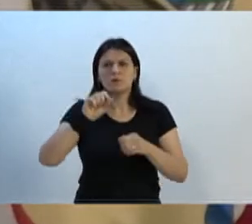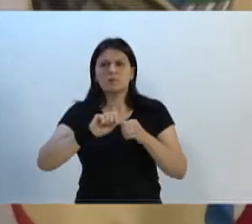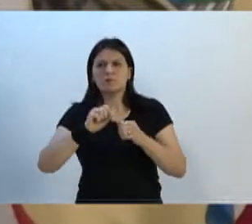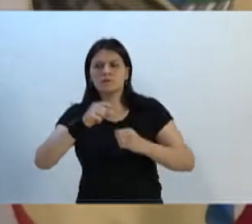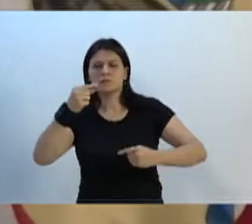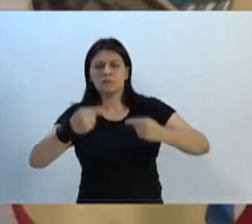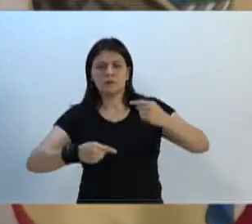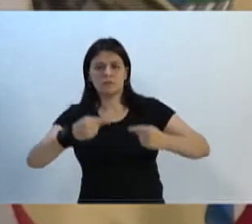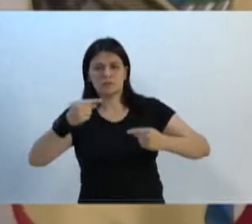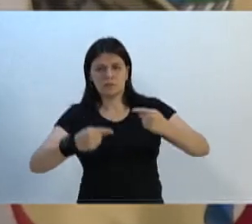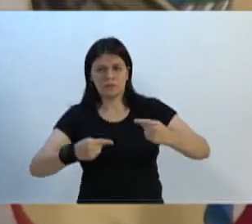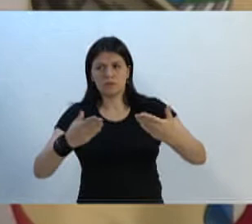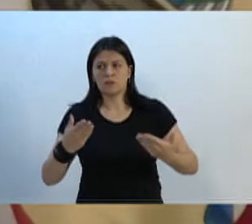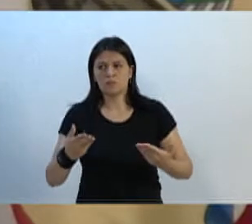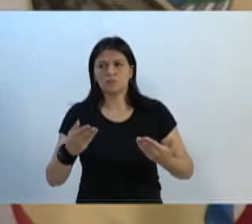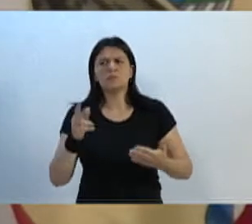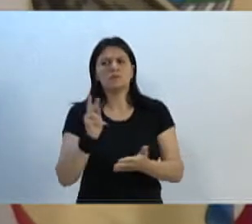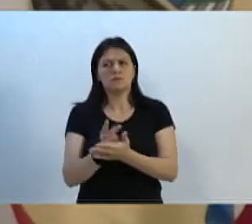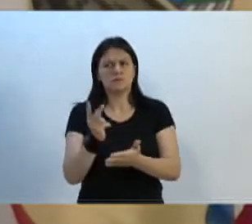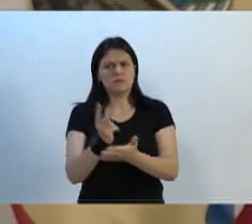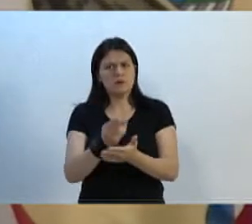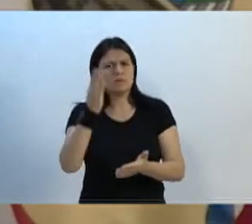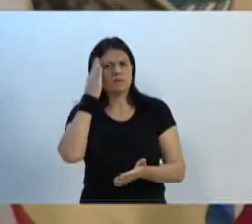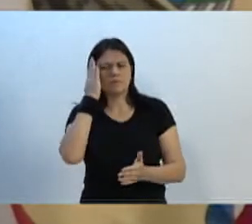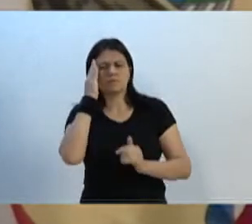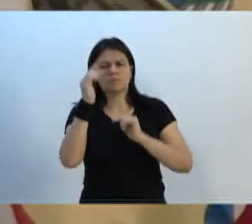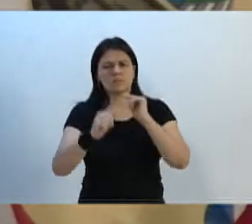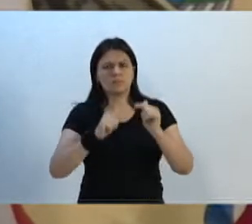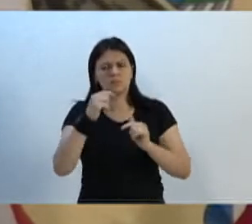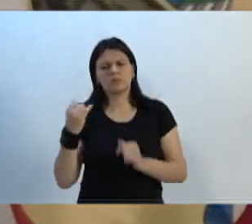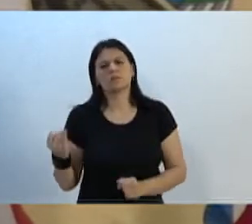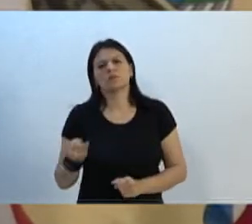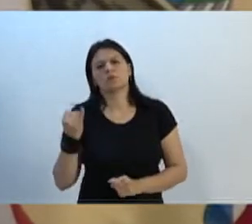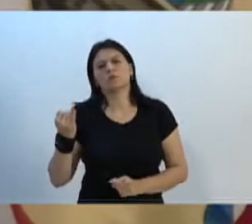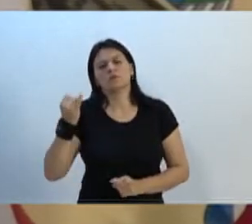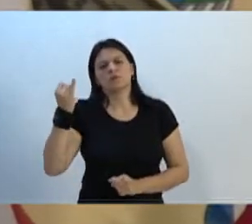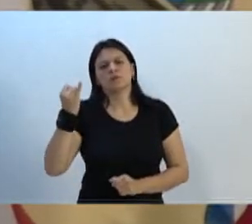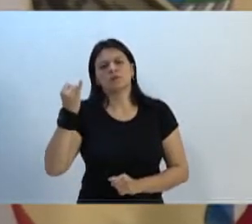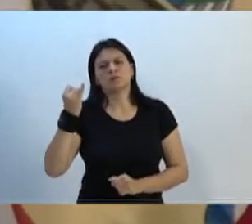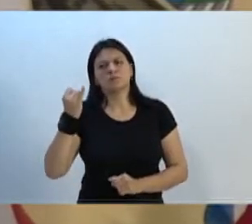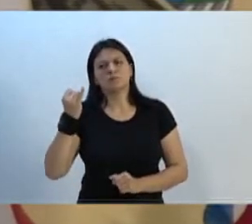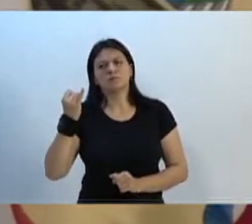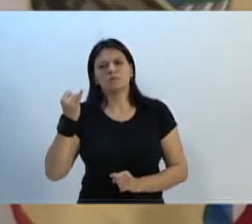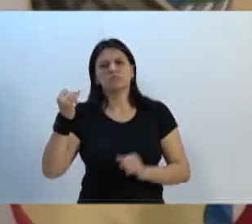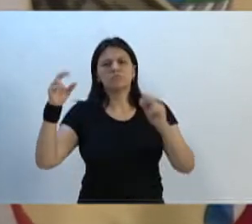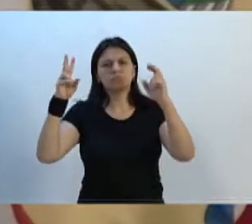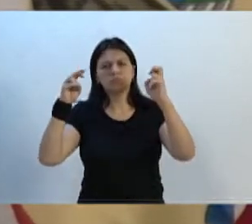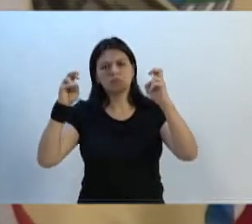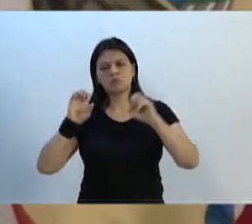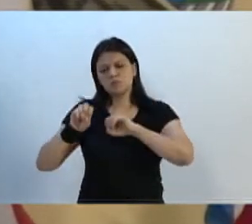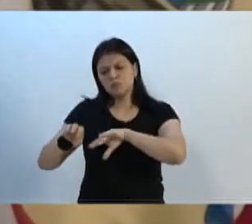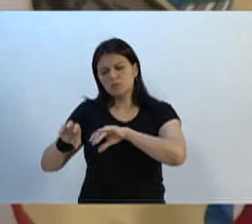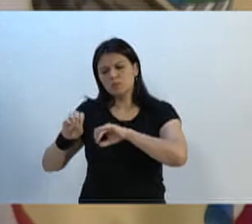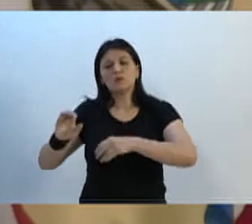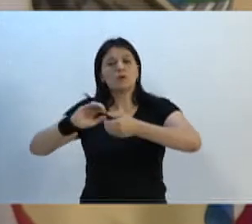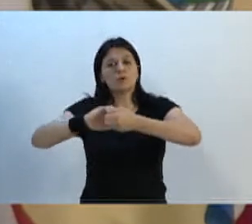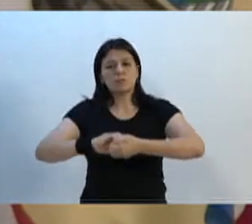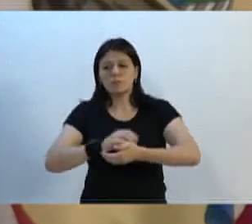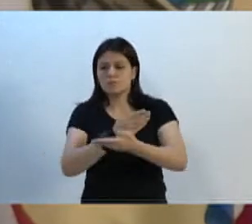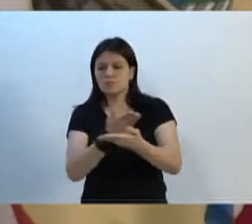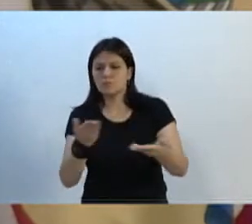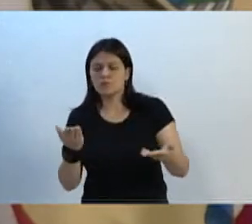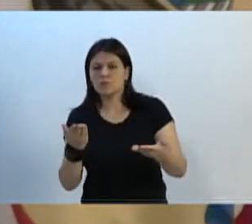essa discussão sempre reconhecendo esse trabalho muito importante que tu faz na questão da educação comprimentos todos que aqui estão